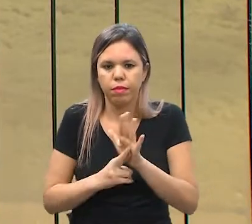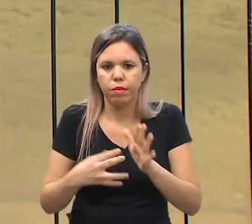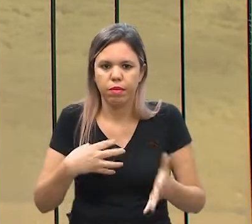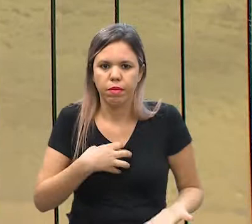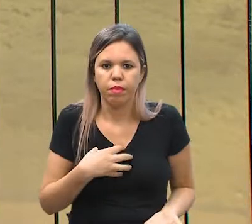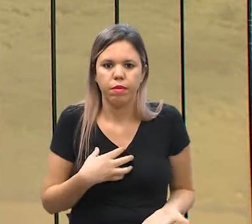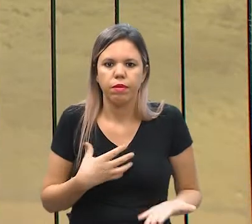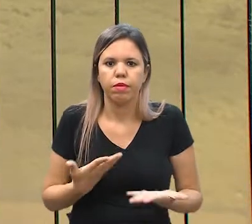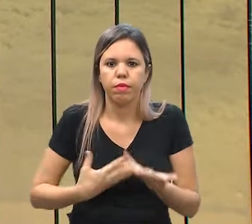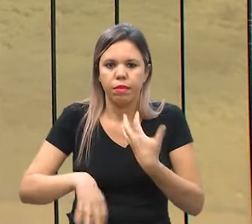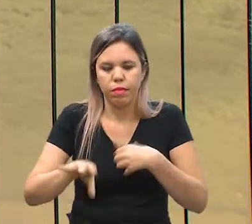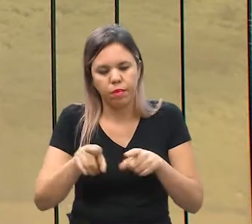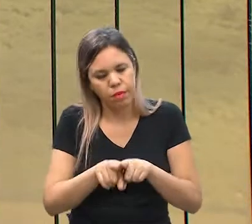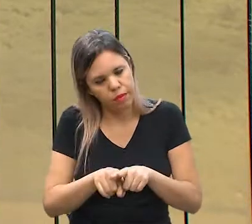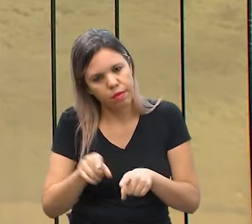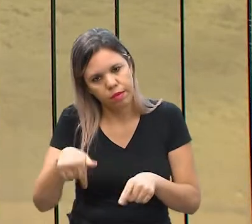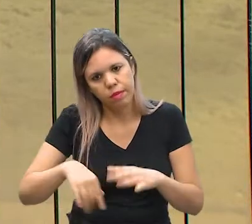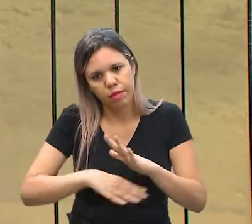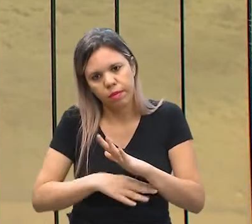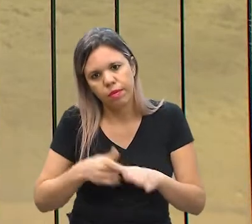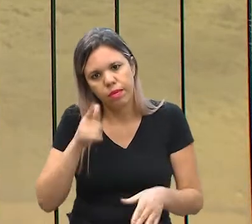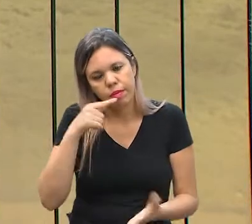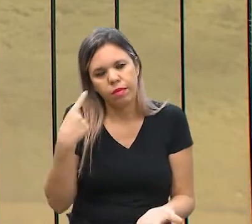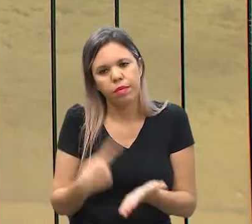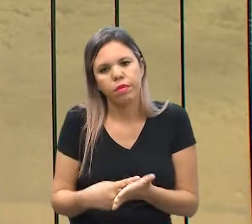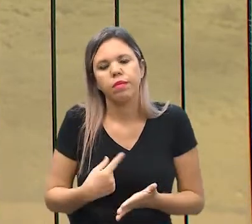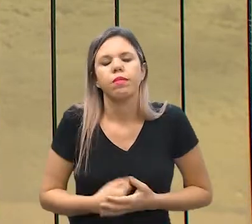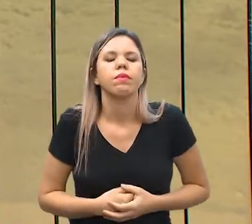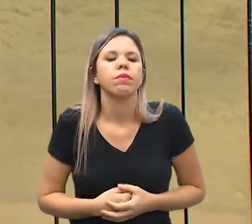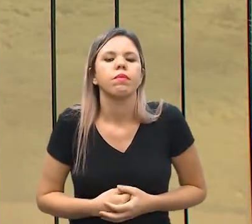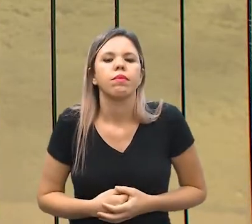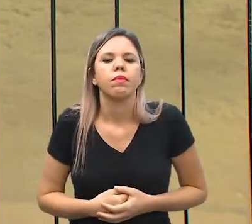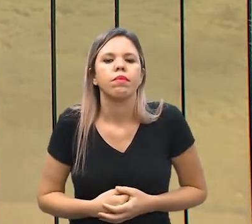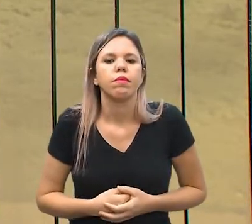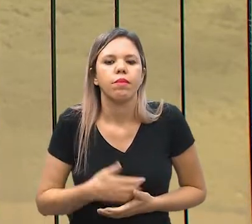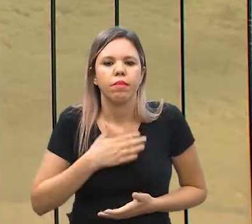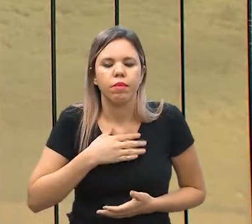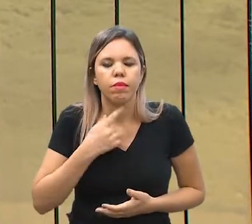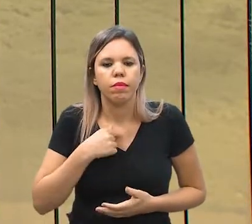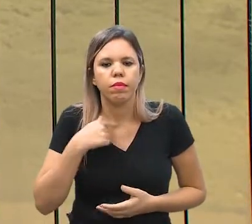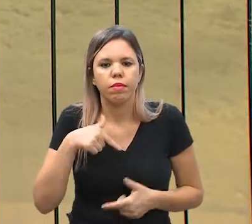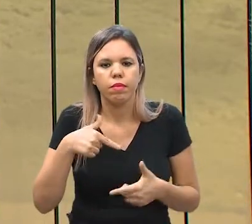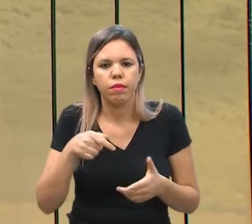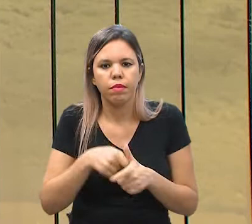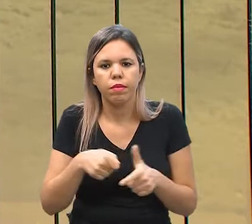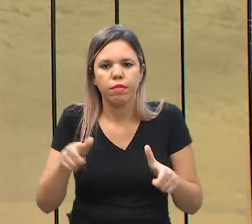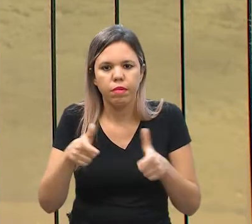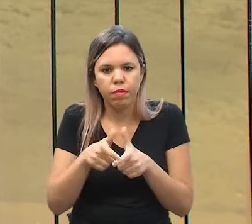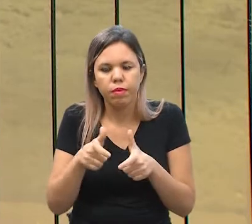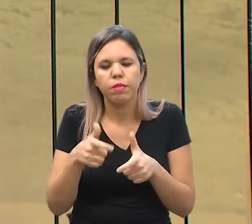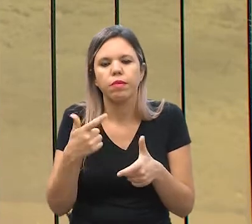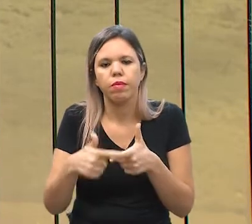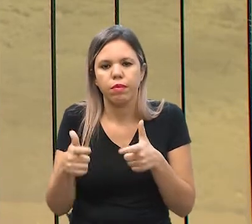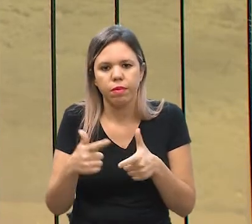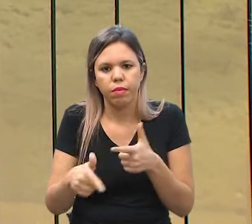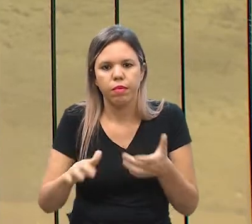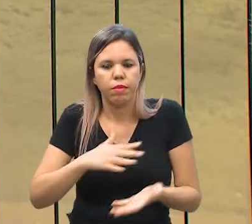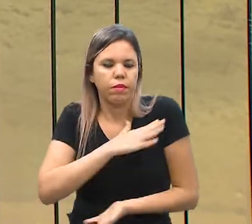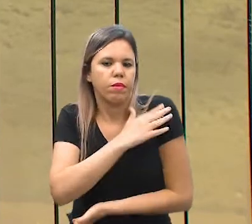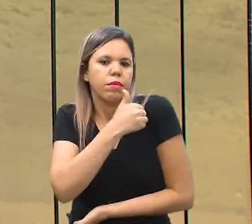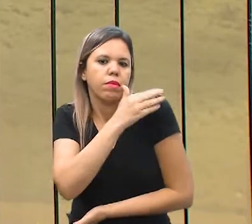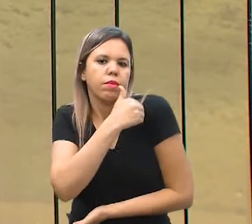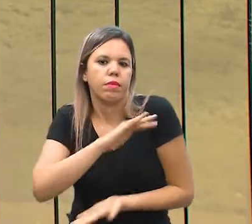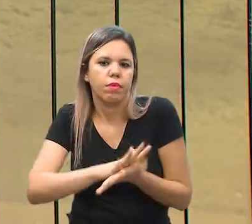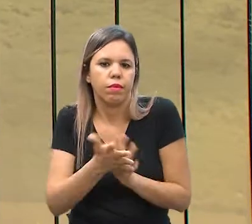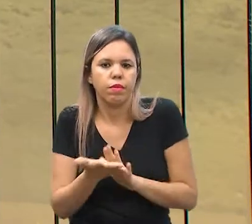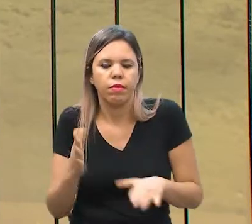representadas aqui dentro dessa casa e que elas possam contar que o meu desejo é tentar diminuir um pouquinho a desigualdade na